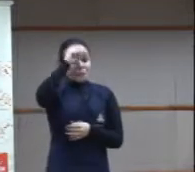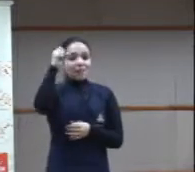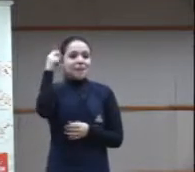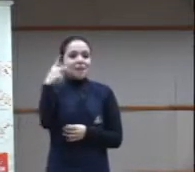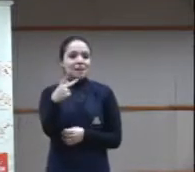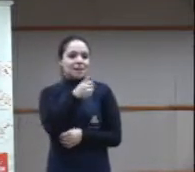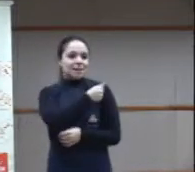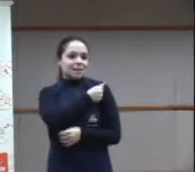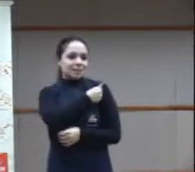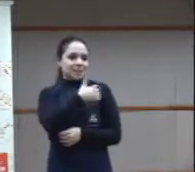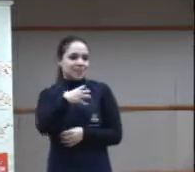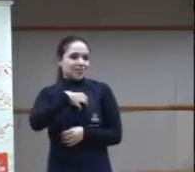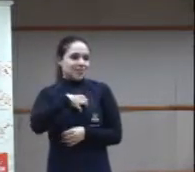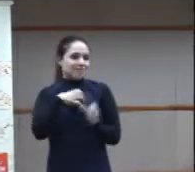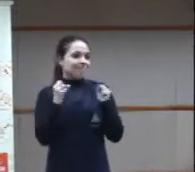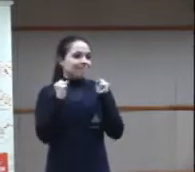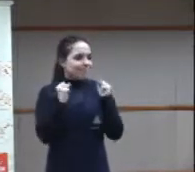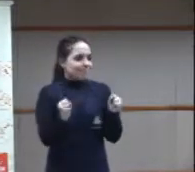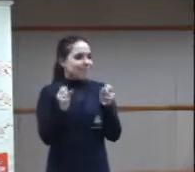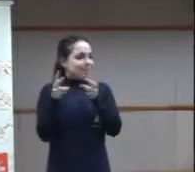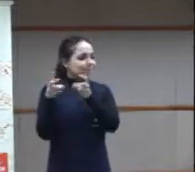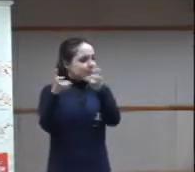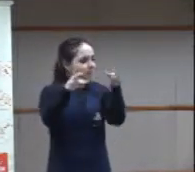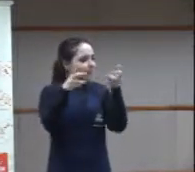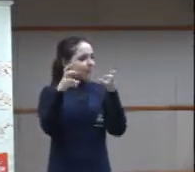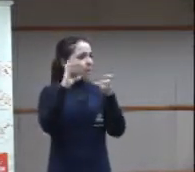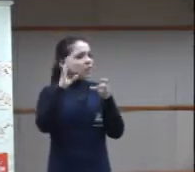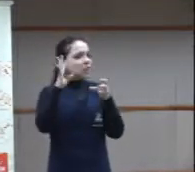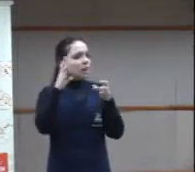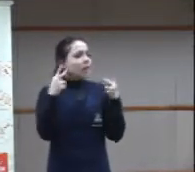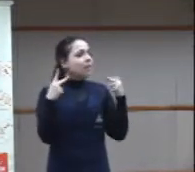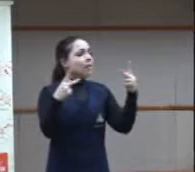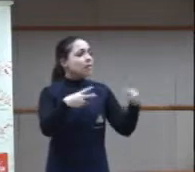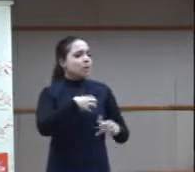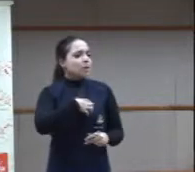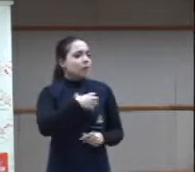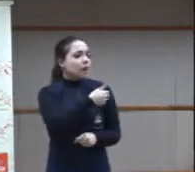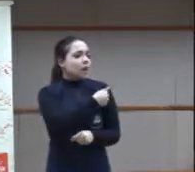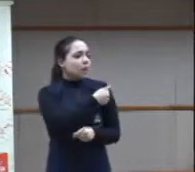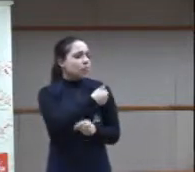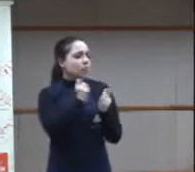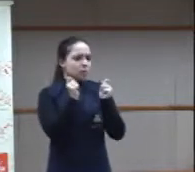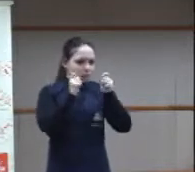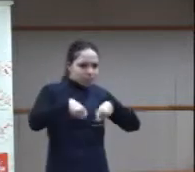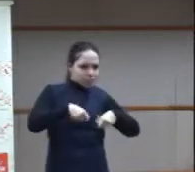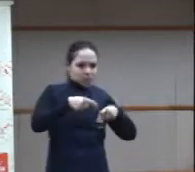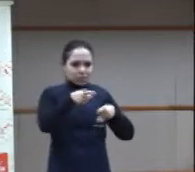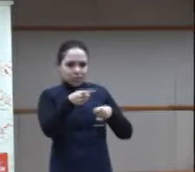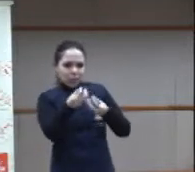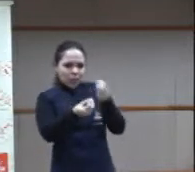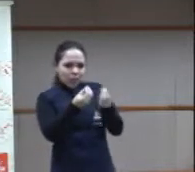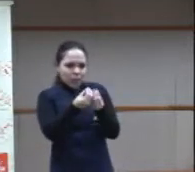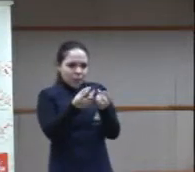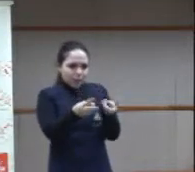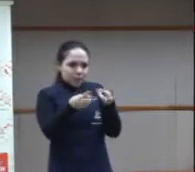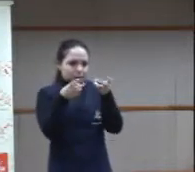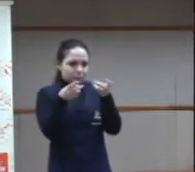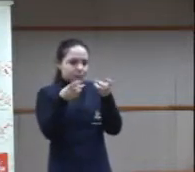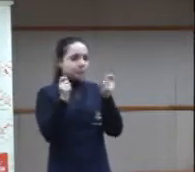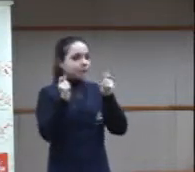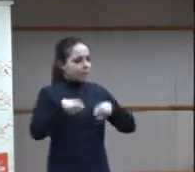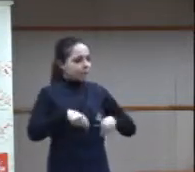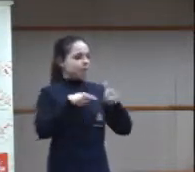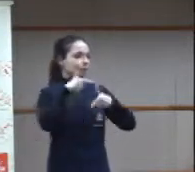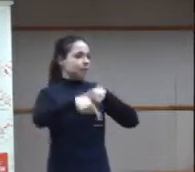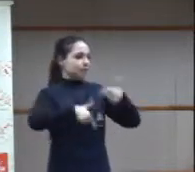ele vai ver qual é a potencialidade daquele aluno, qual é a força daquele aluno, e é com isso que ele vai trabalhar. É